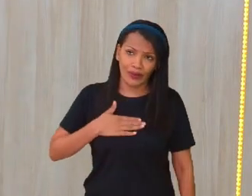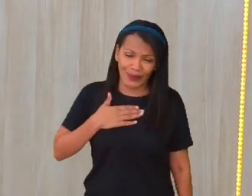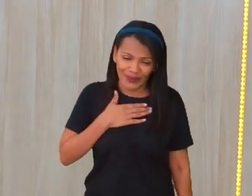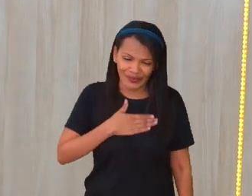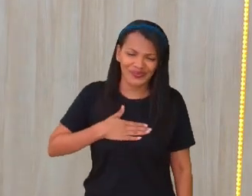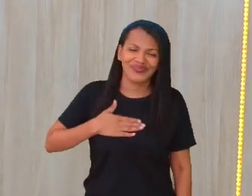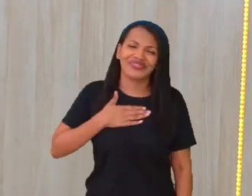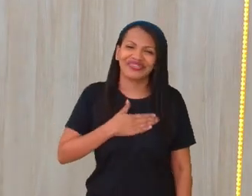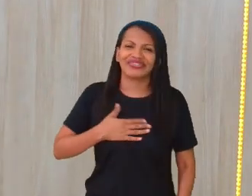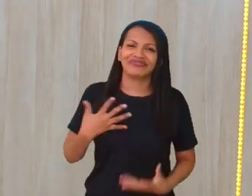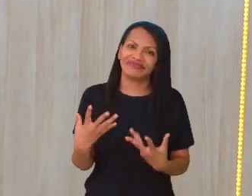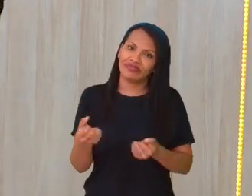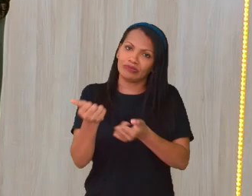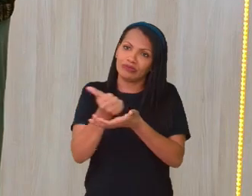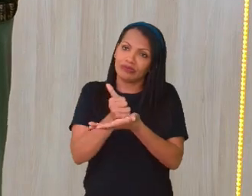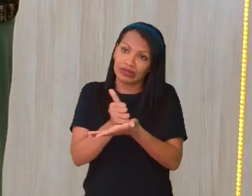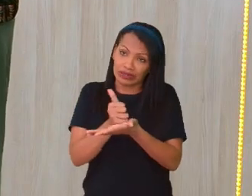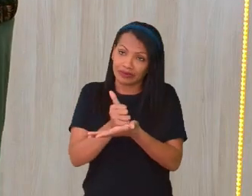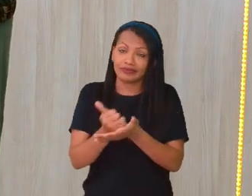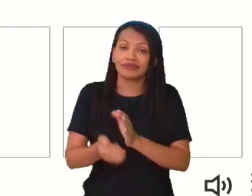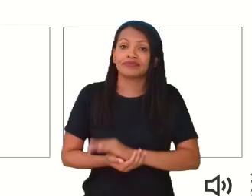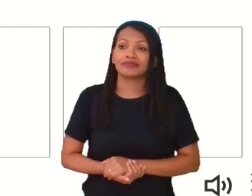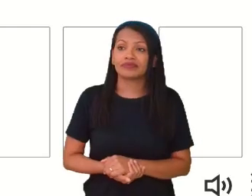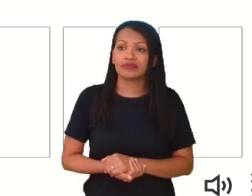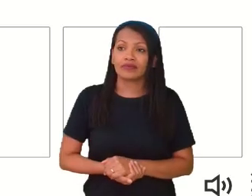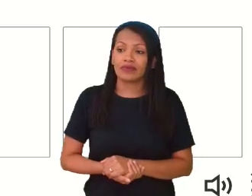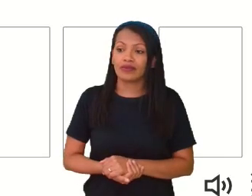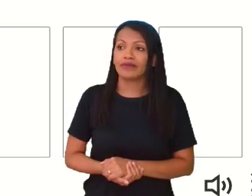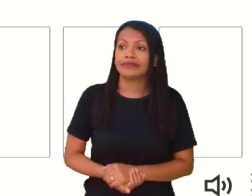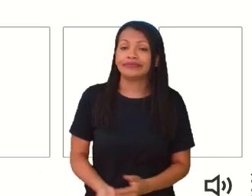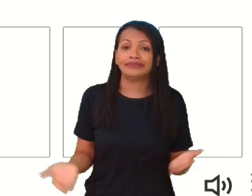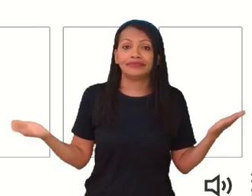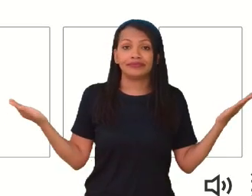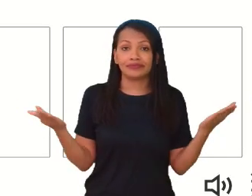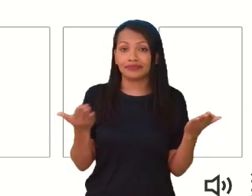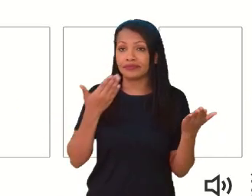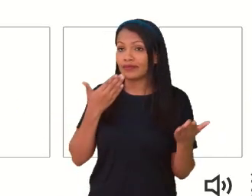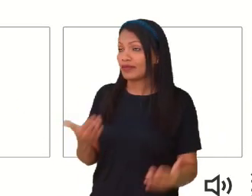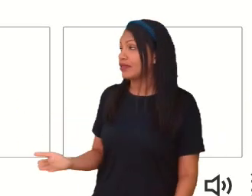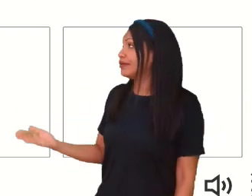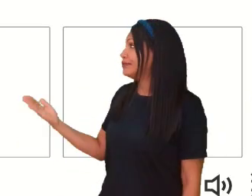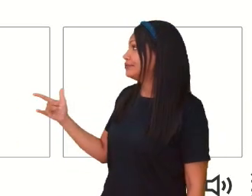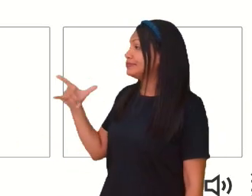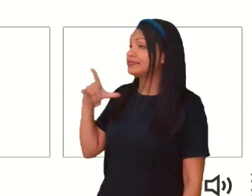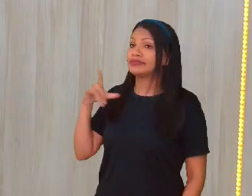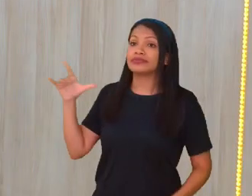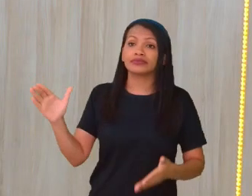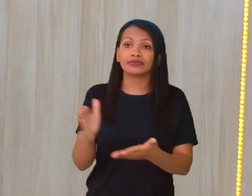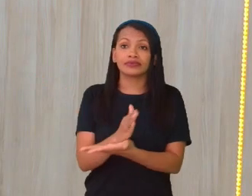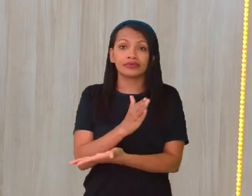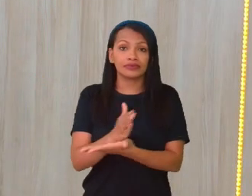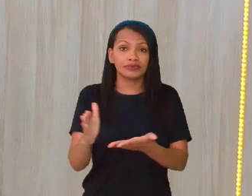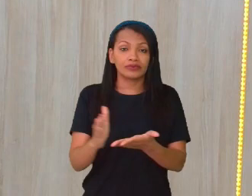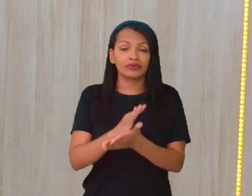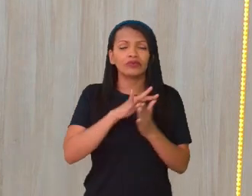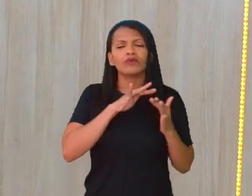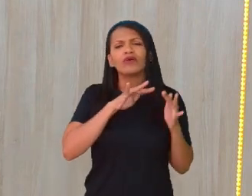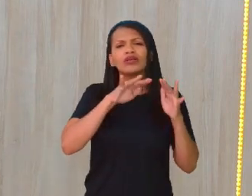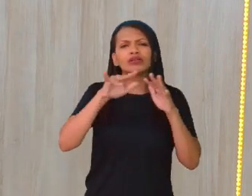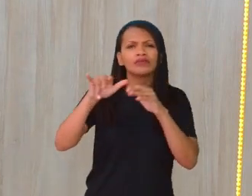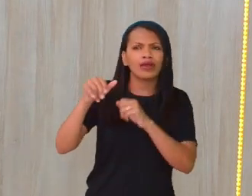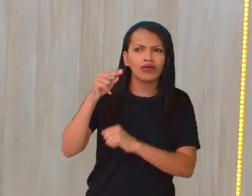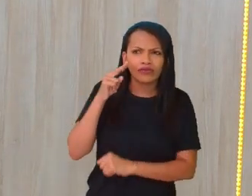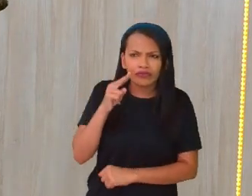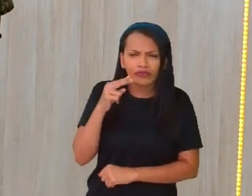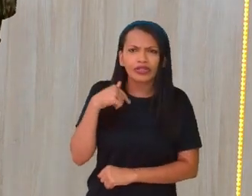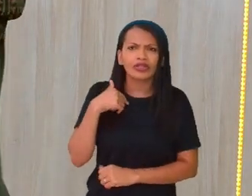e que a gente vai jogar um pouquinho. Então, aqui eu tenho alguns animais, que a gente está vendo aqui, ó, e aqui